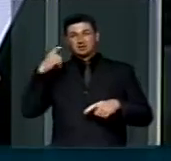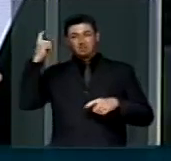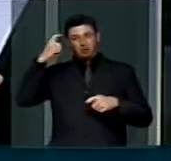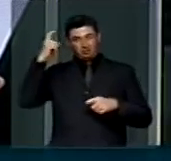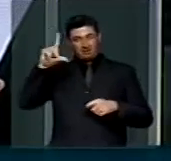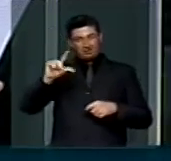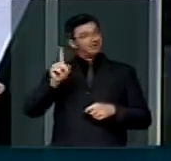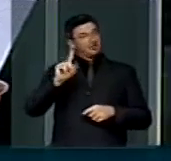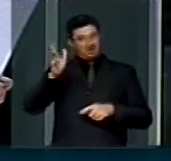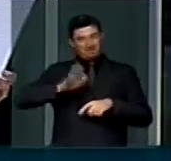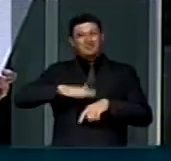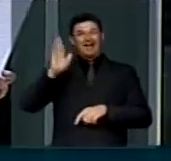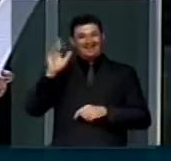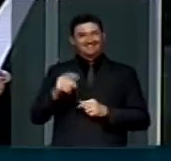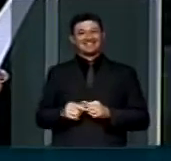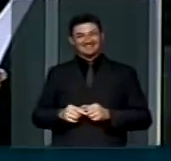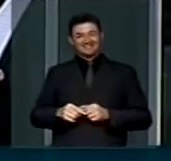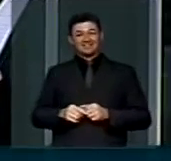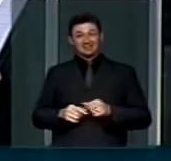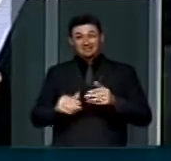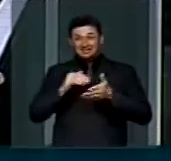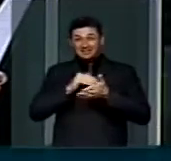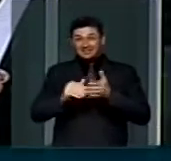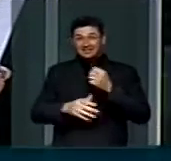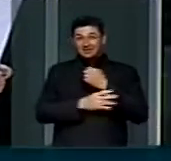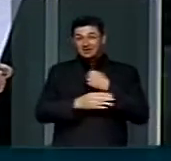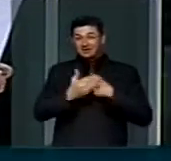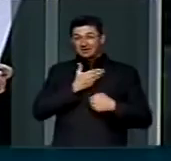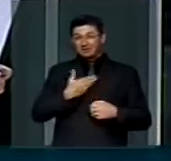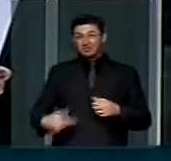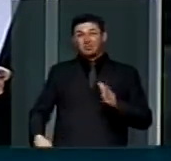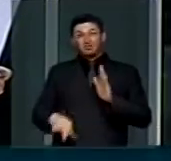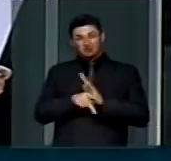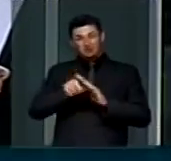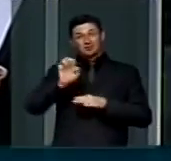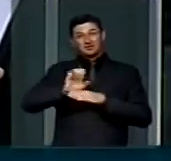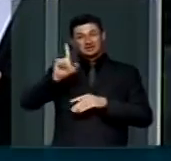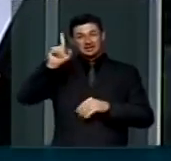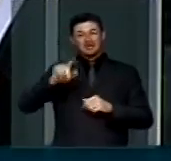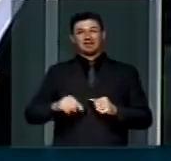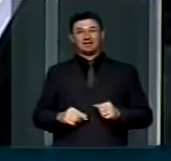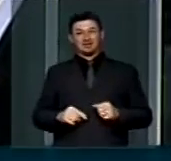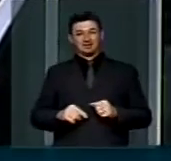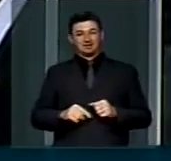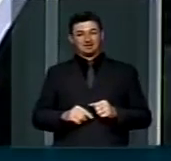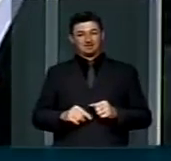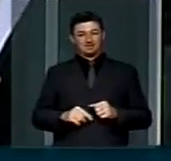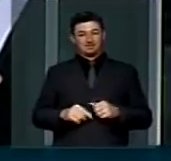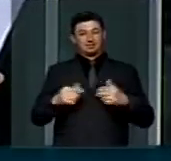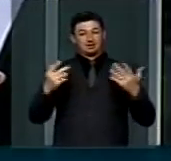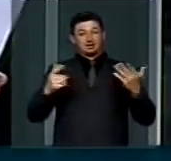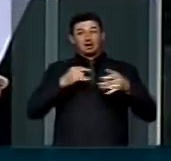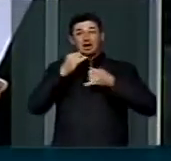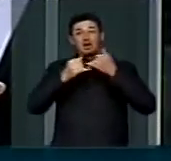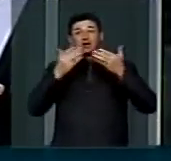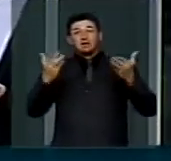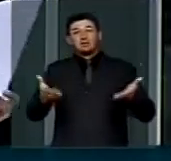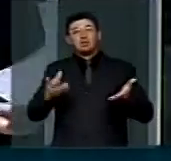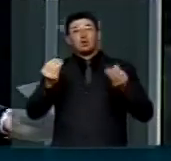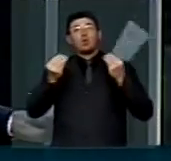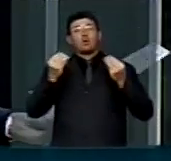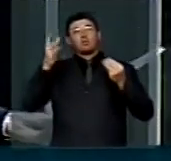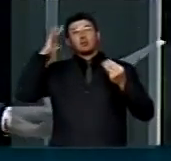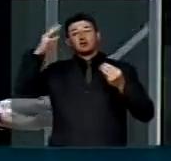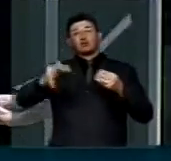preocupantes. Dados esses da própria Secretaria de Segurança Pública do estado de Sergipe. Como diante de tais dados podemos prever